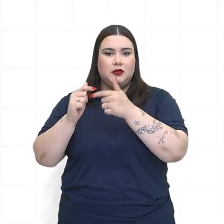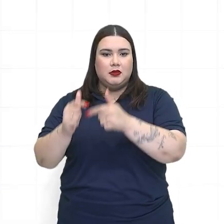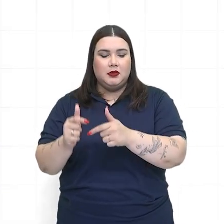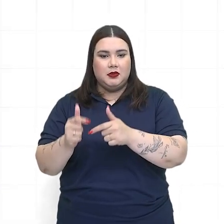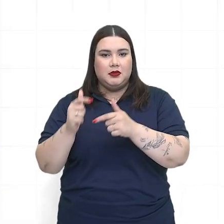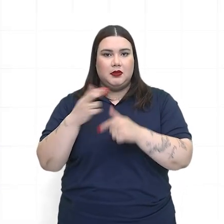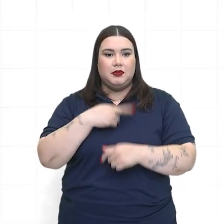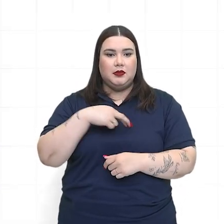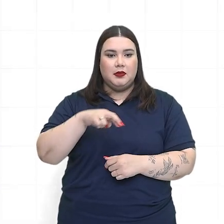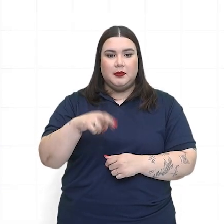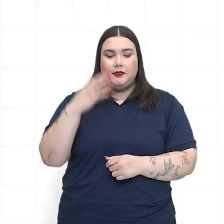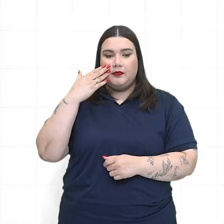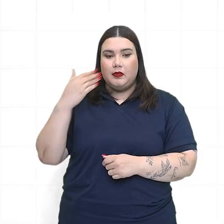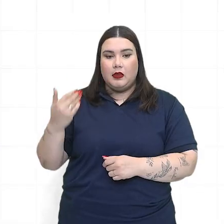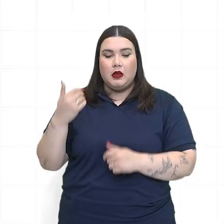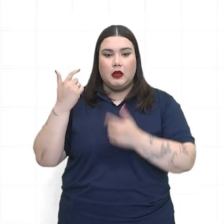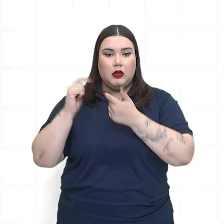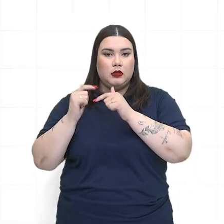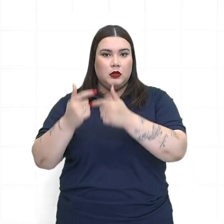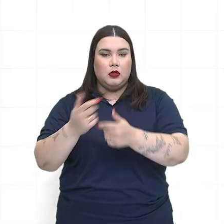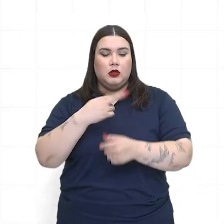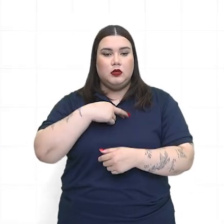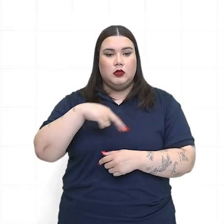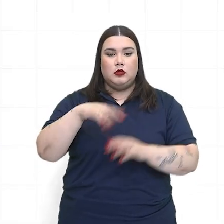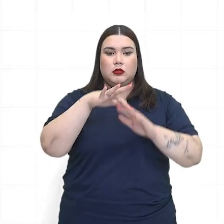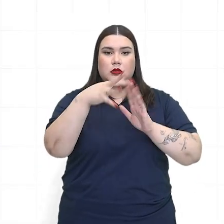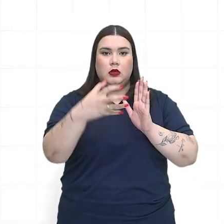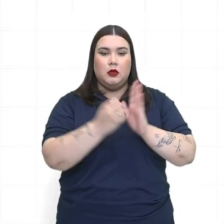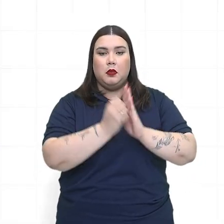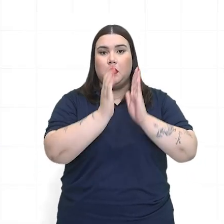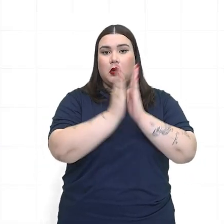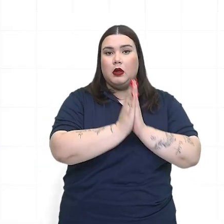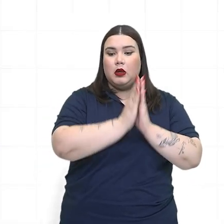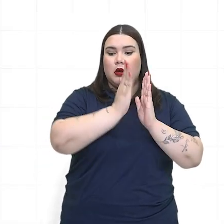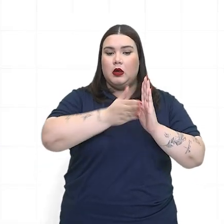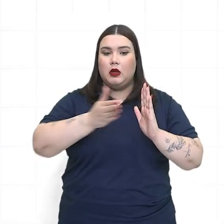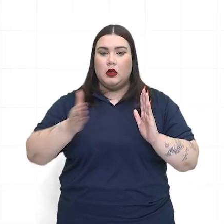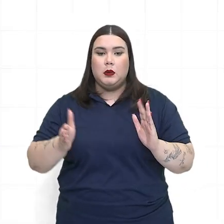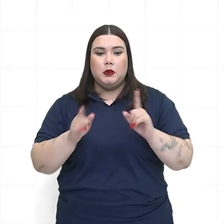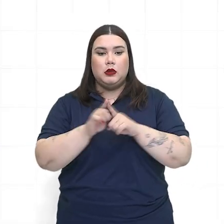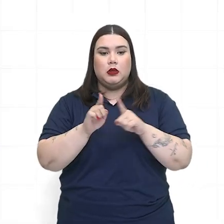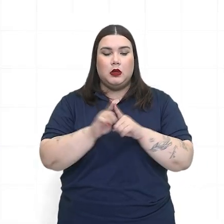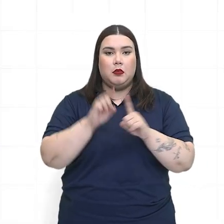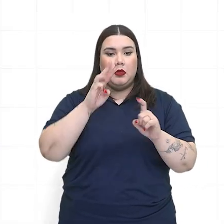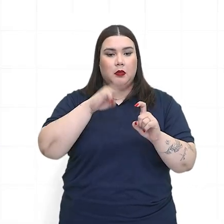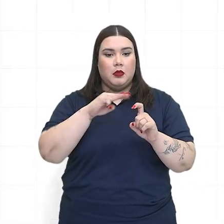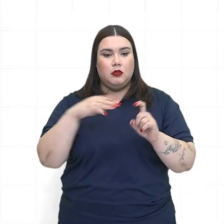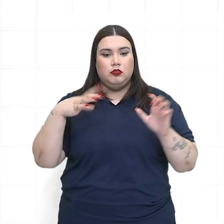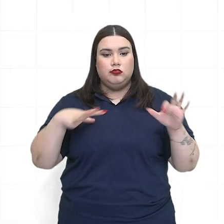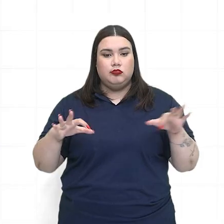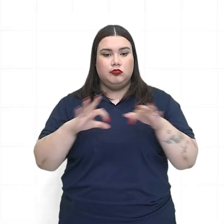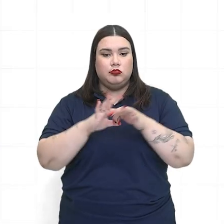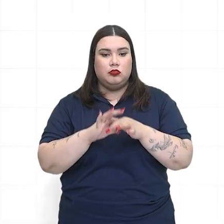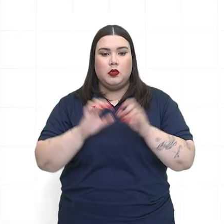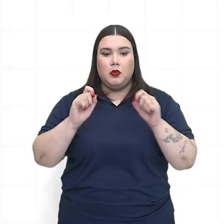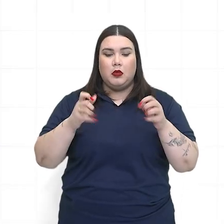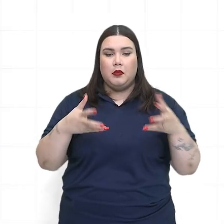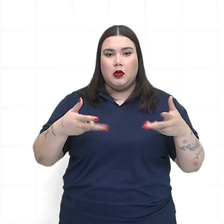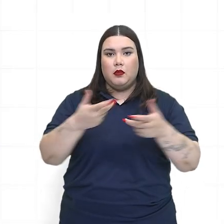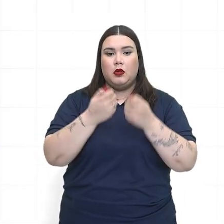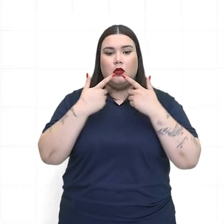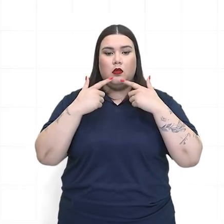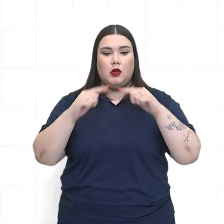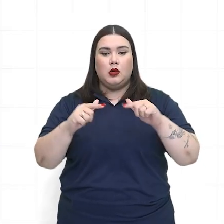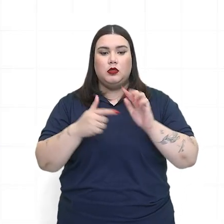Nas tradições religiosas, símbolos, ritos e mitos que entrelaçam em uma rica linguagem que permite valores, crenças e